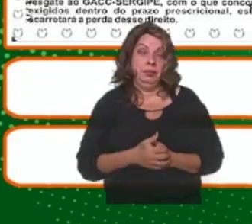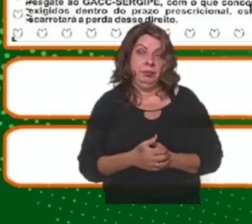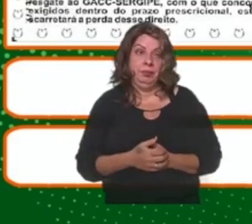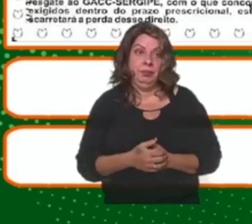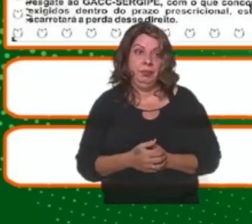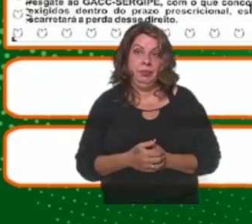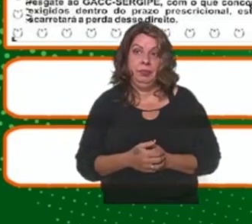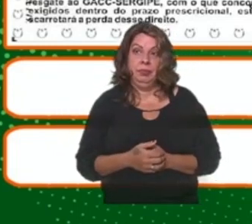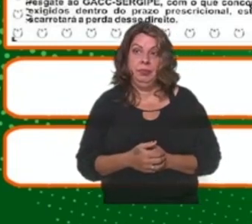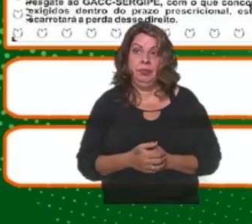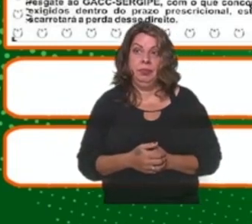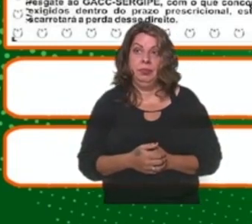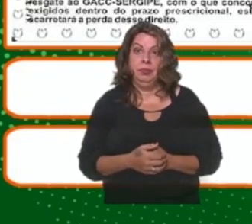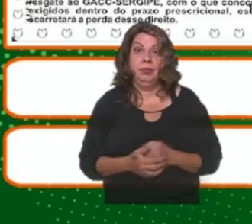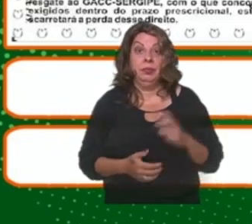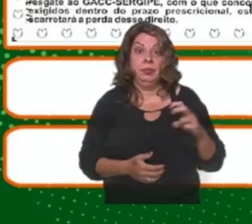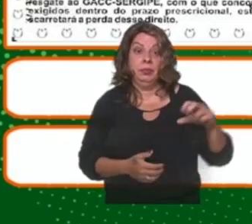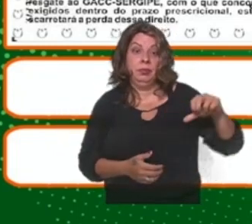Laranjeiras. Tenho aqui já